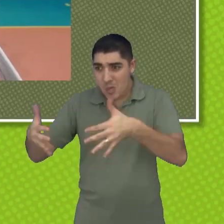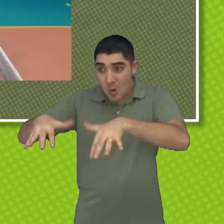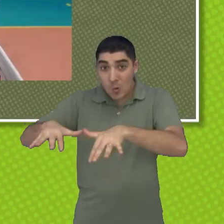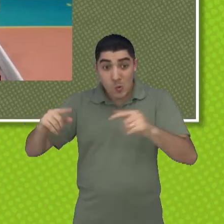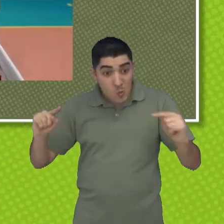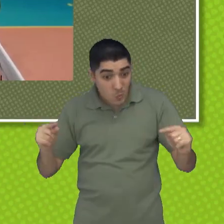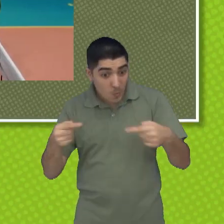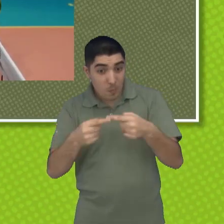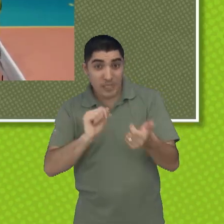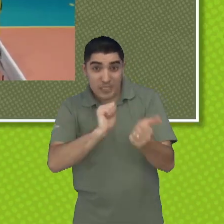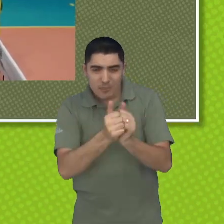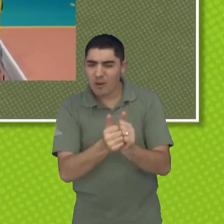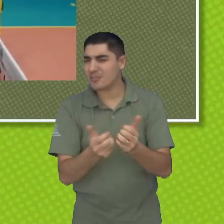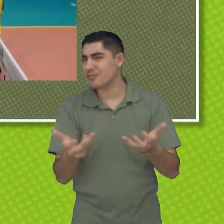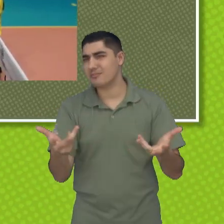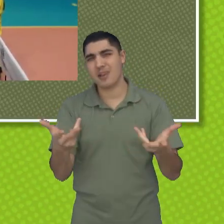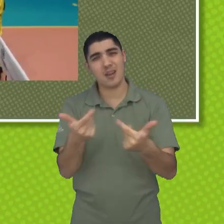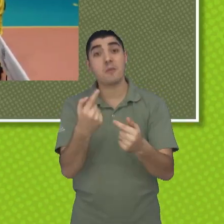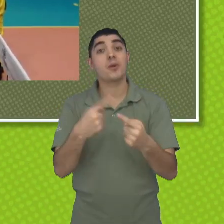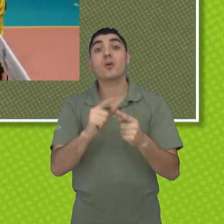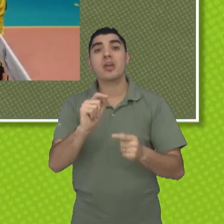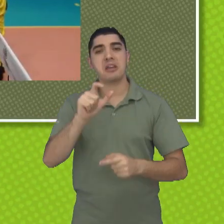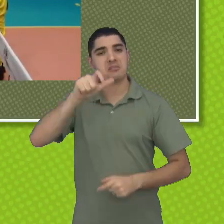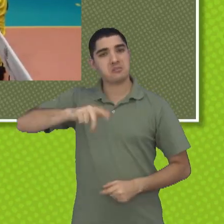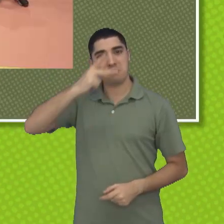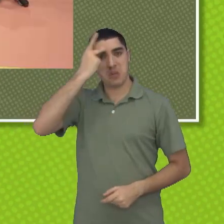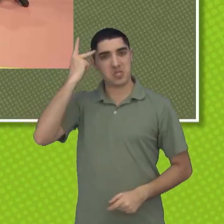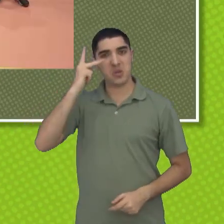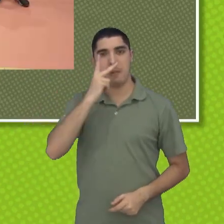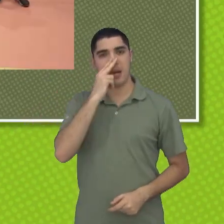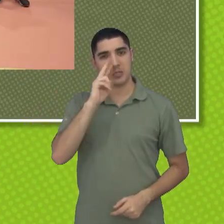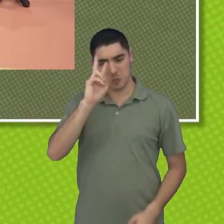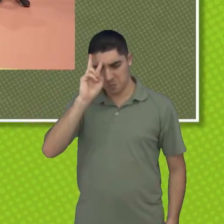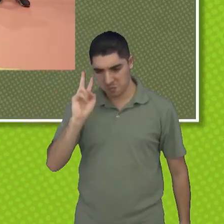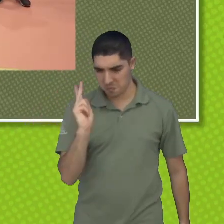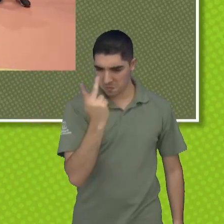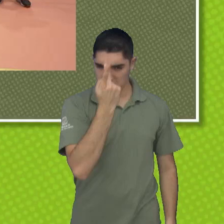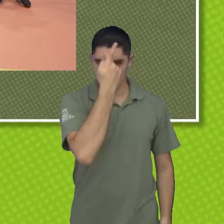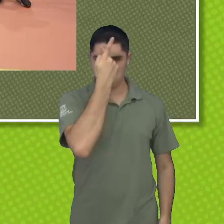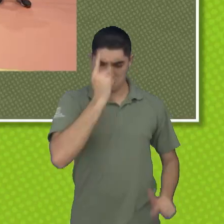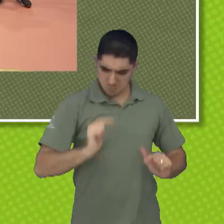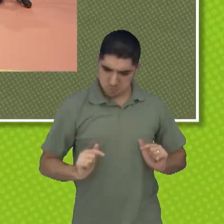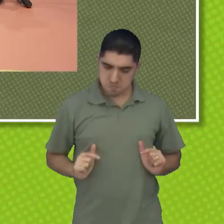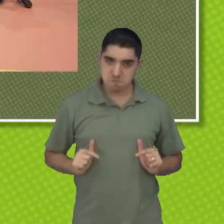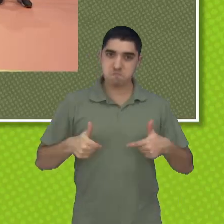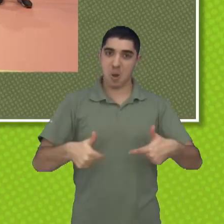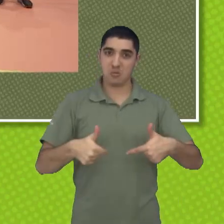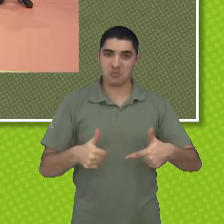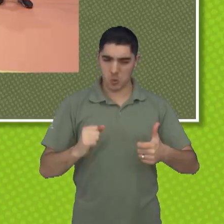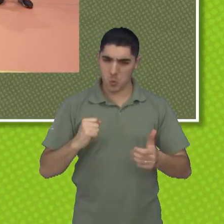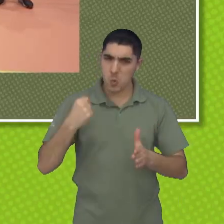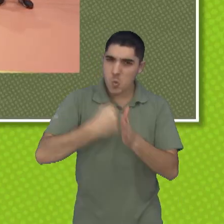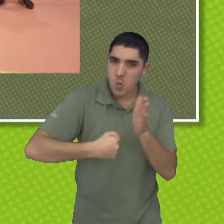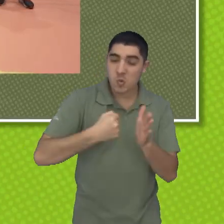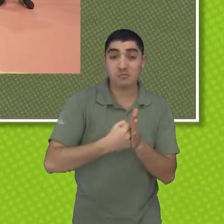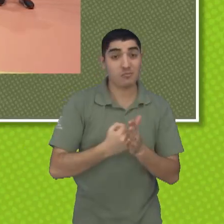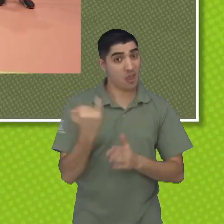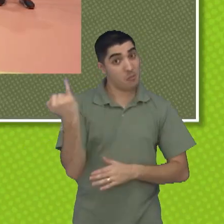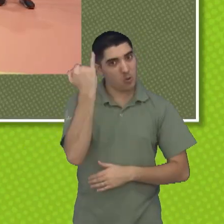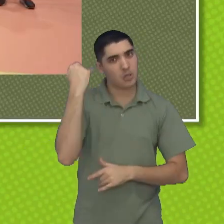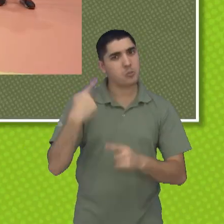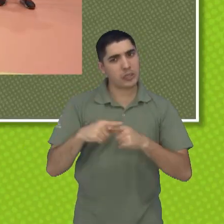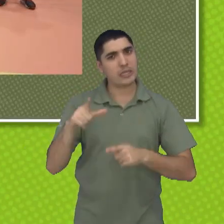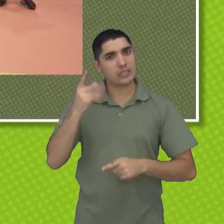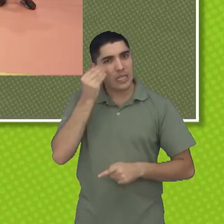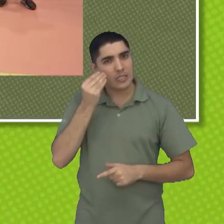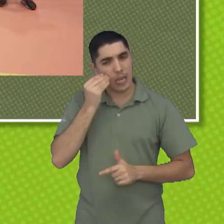muito legal porque envolve também superação. Então, além de ter todo esse contexto, tem a competitividade. E eu estava